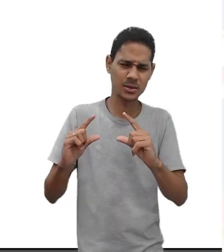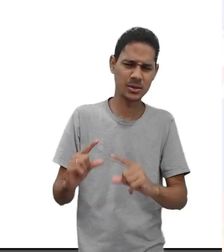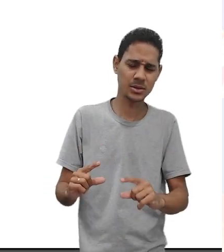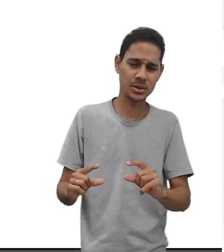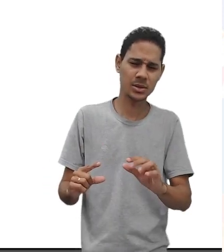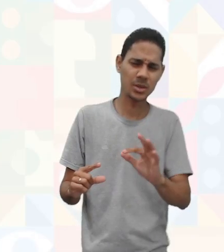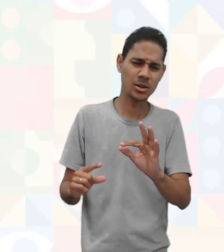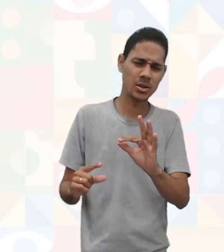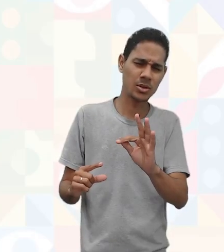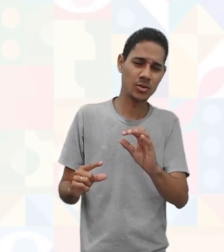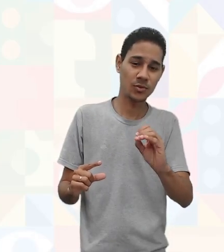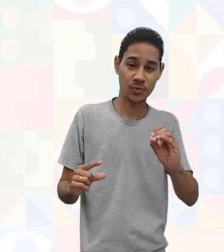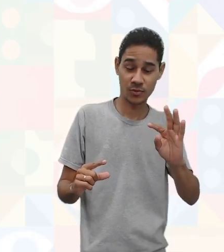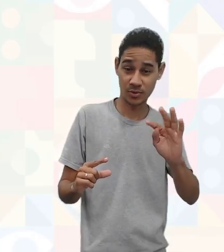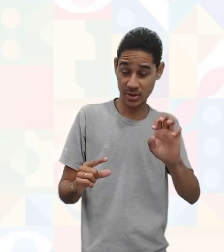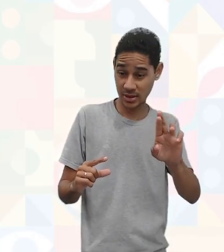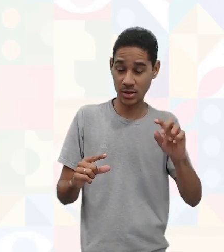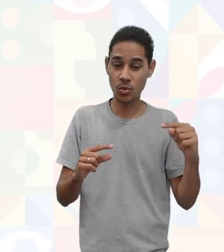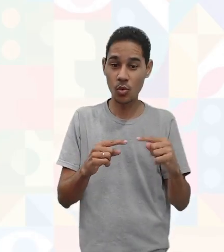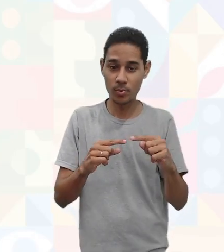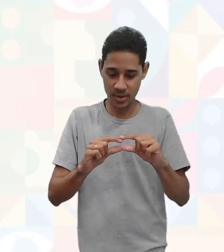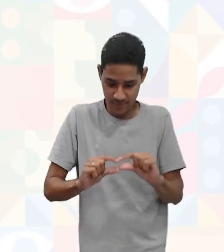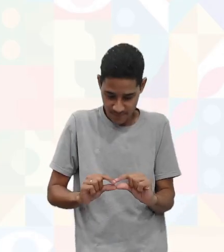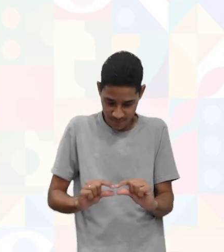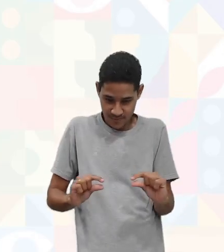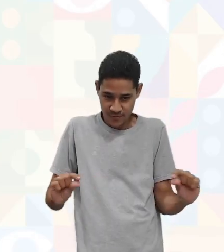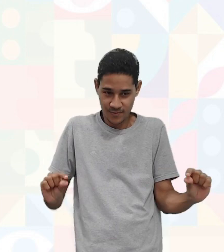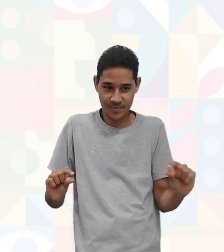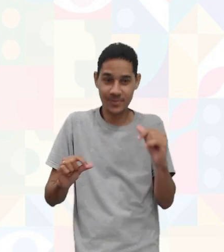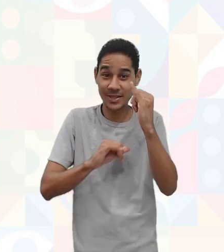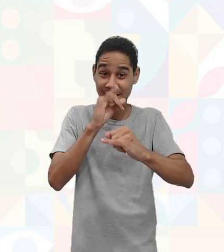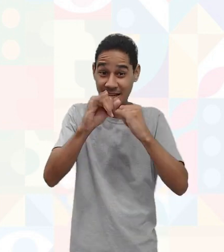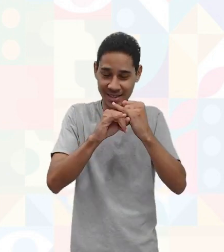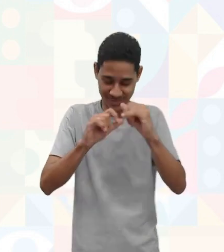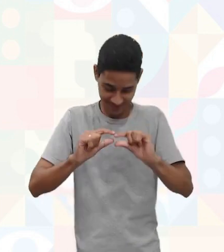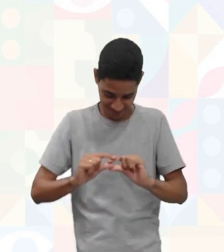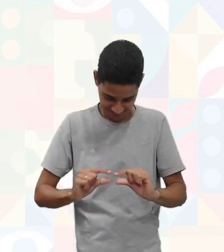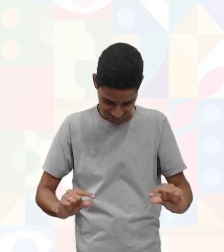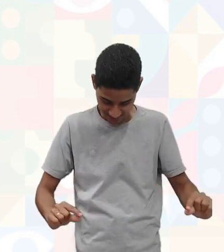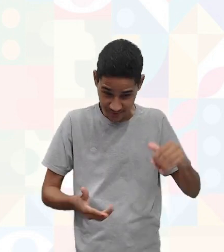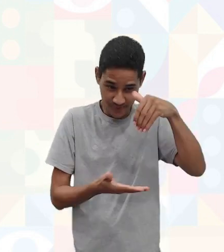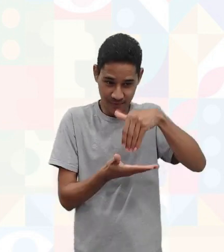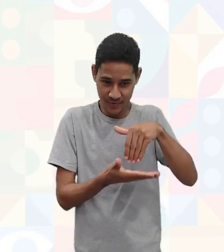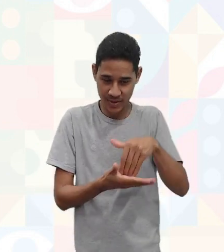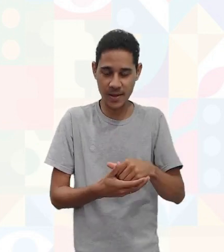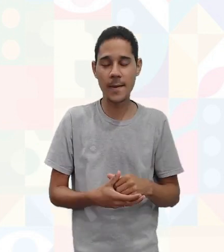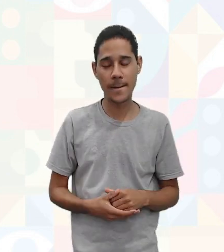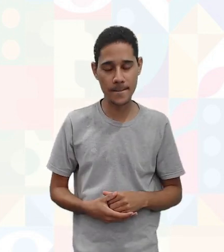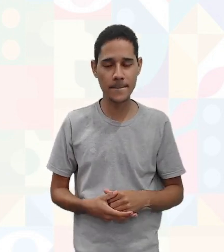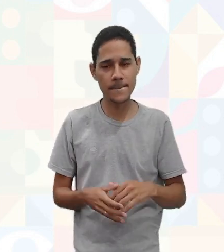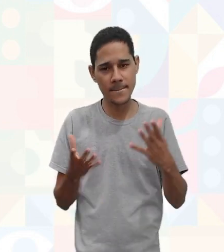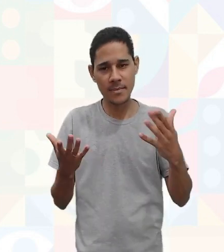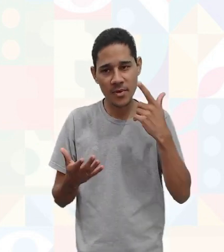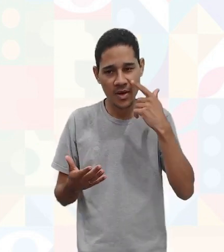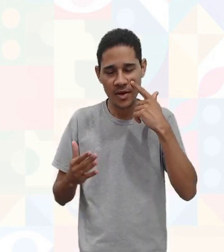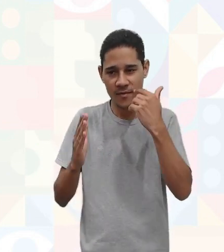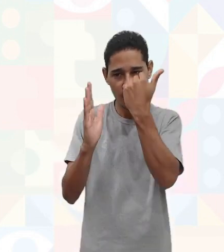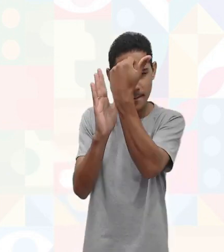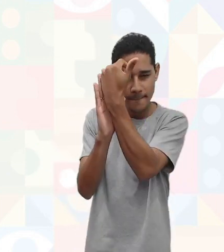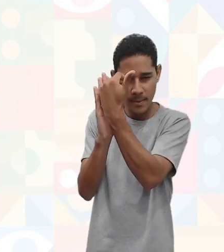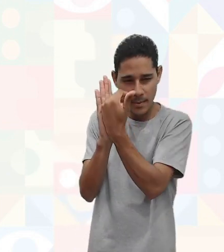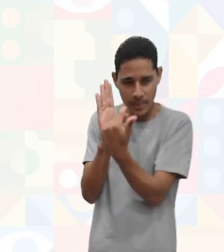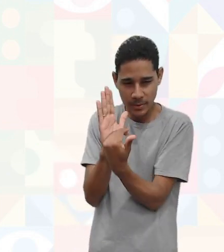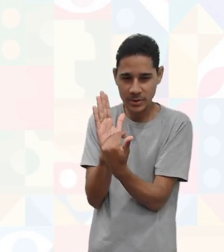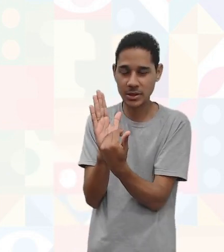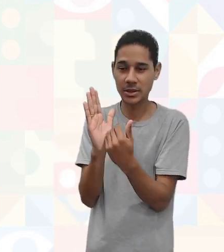da página de uma seção. Então é importante ter em mente que a gente viu a estrutura básica sem